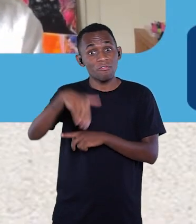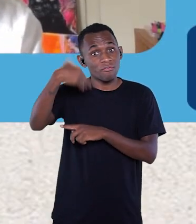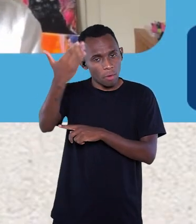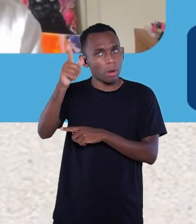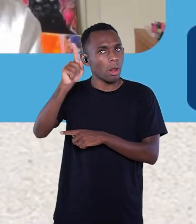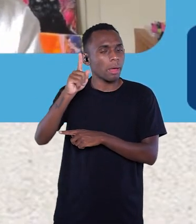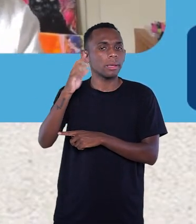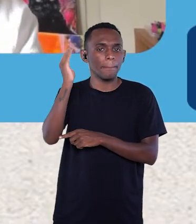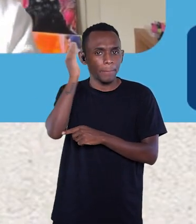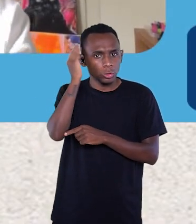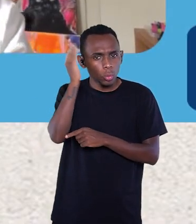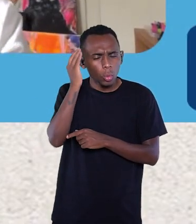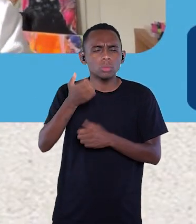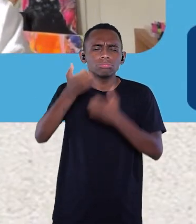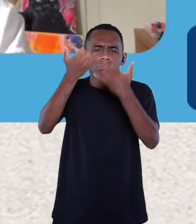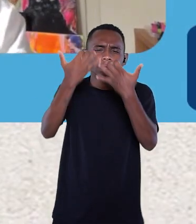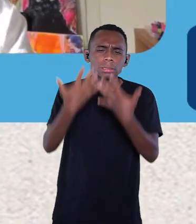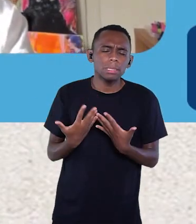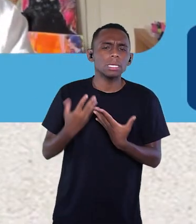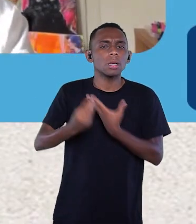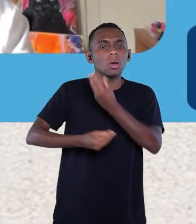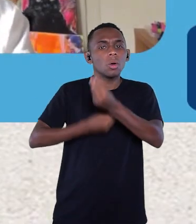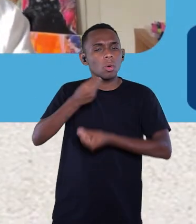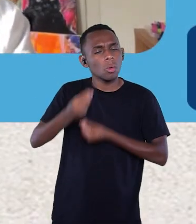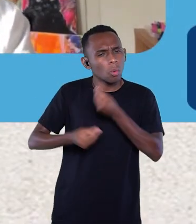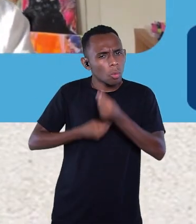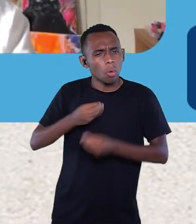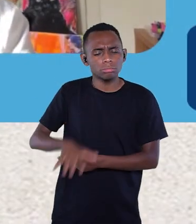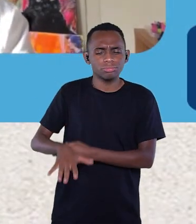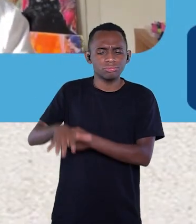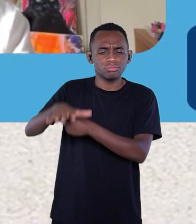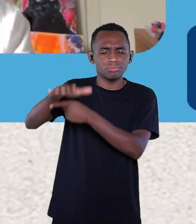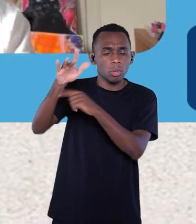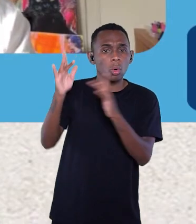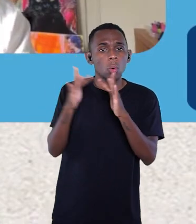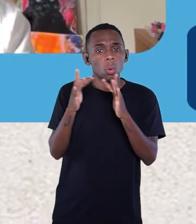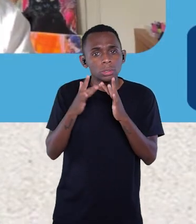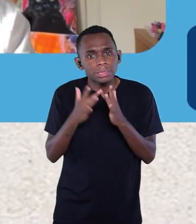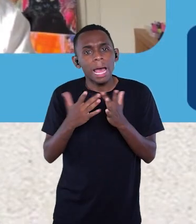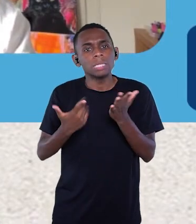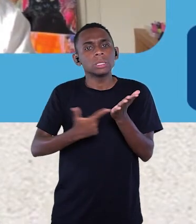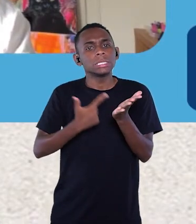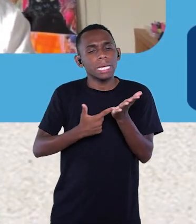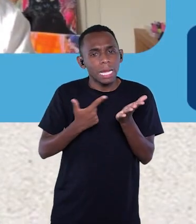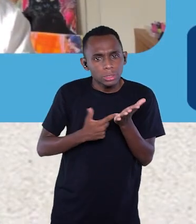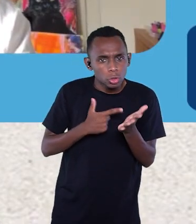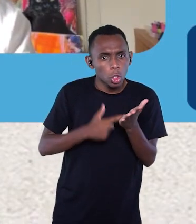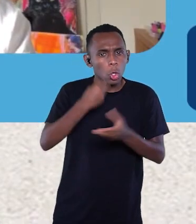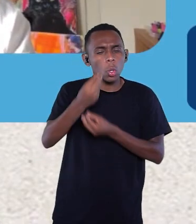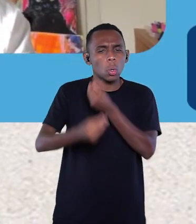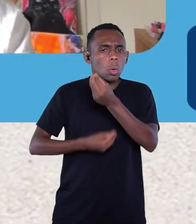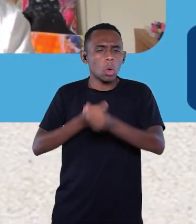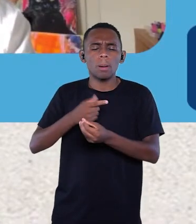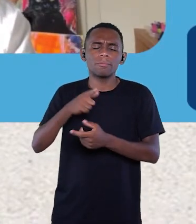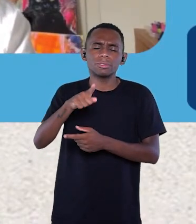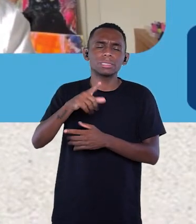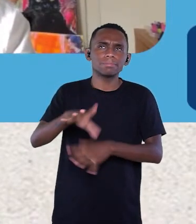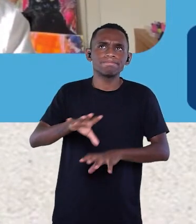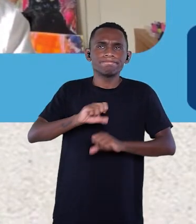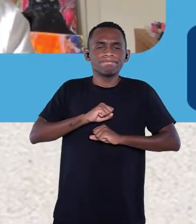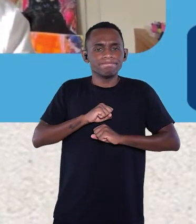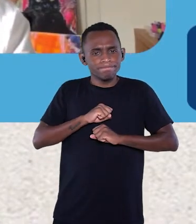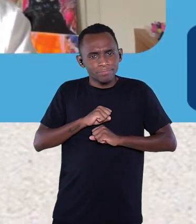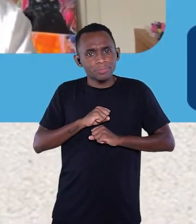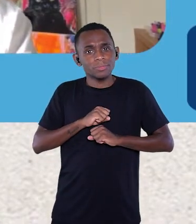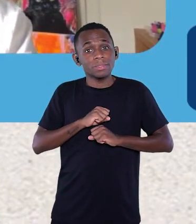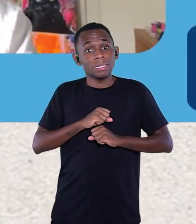Mato Grosso. Conta um pouco da sua infância para a gente, seu contato com a literatura, como que você tornou-se poeta,